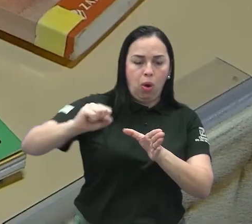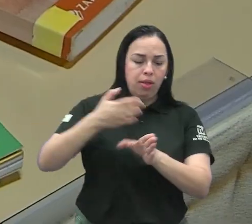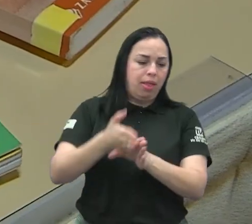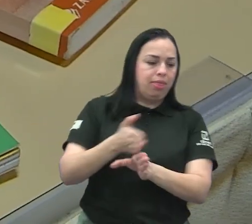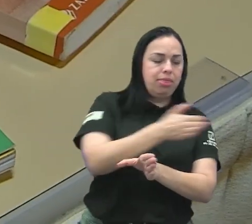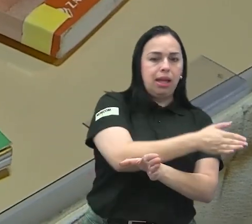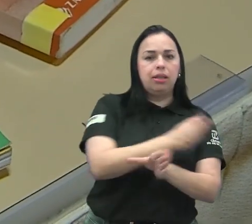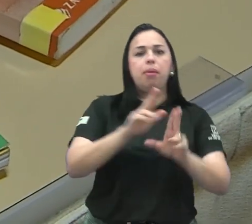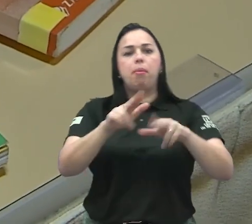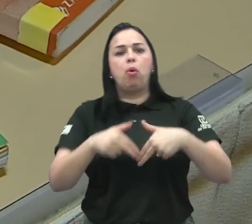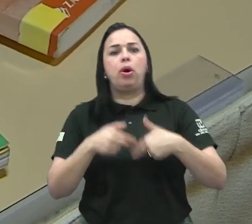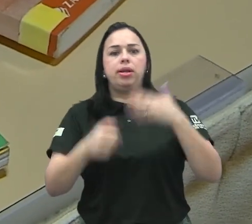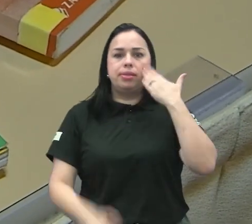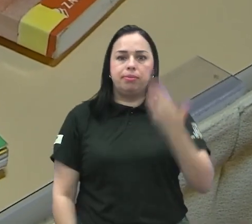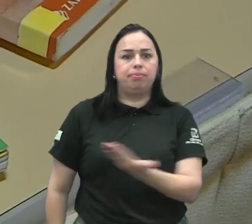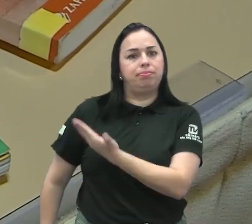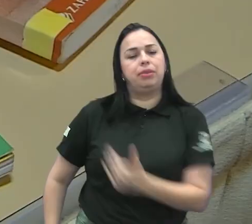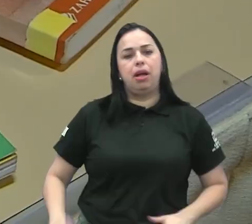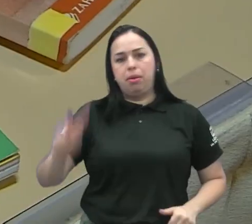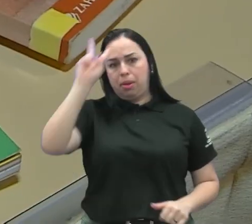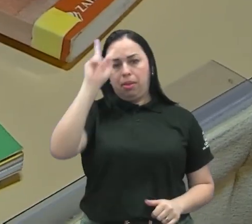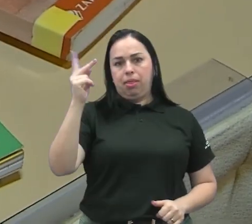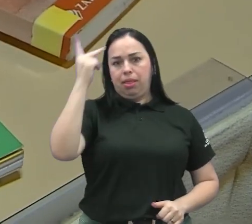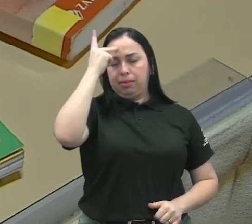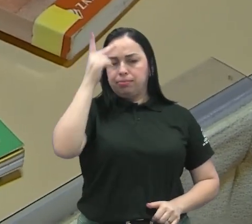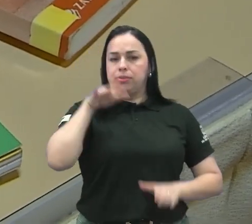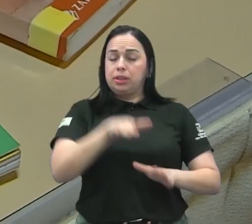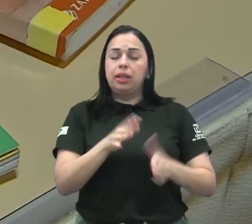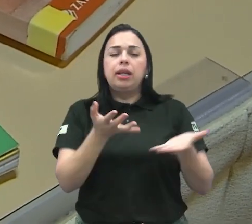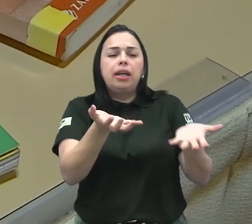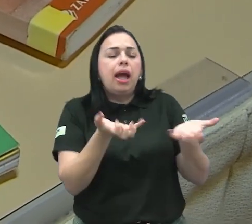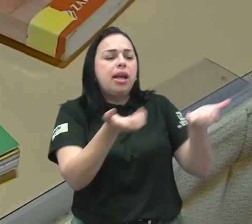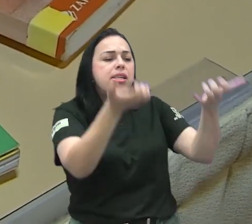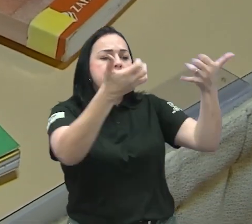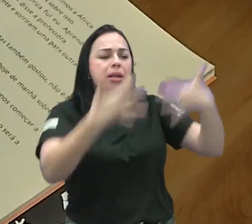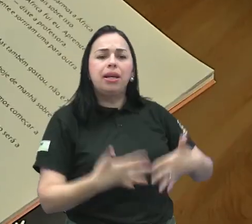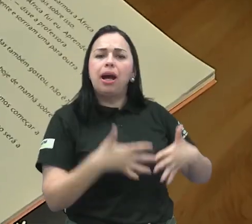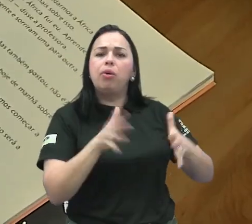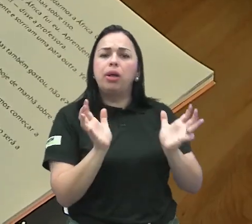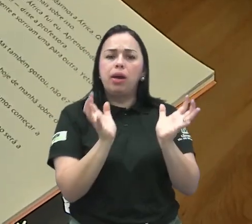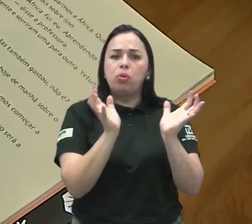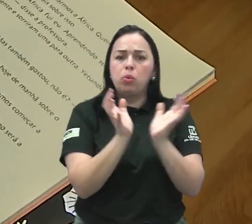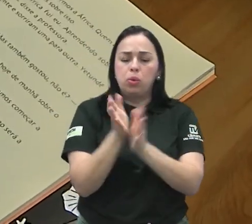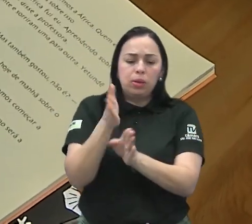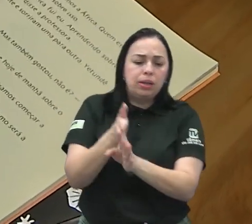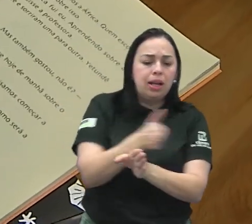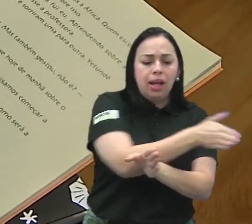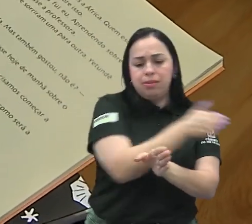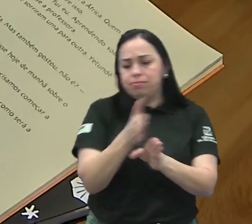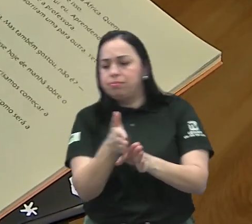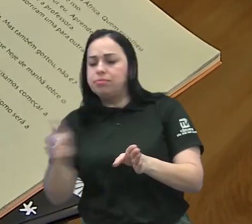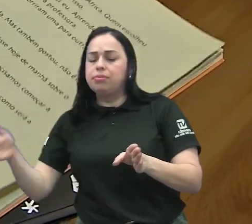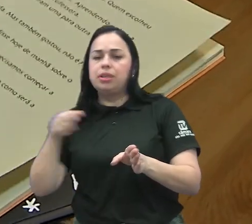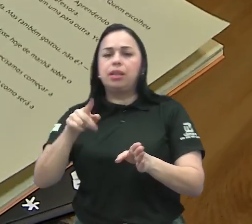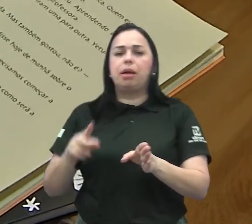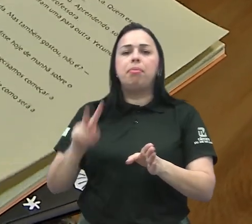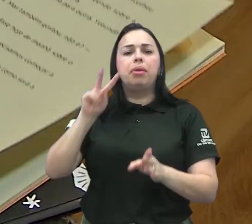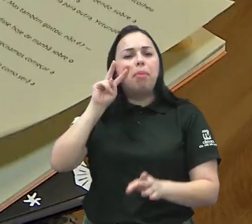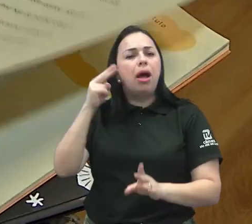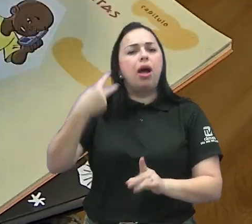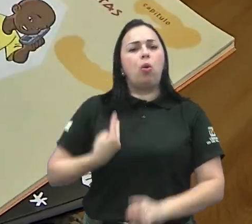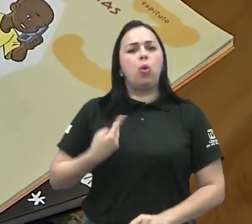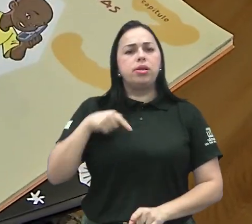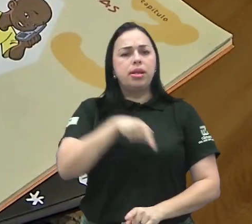colonização. Esse é o principal objetivo do pensamento decolonial, uma vertente que busca desconstruir